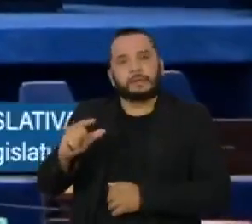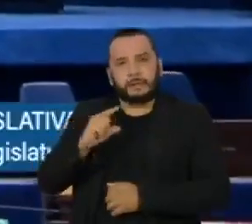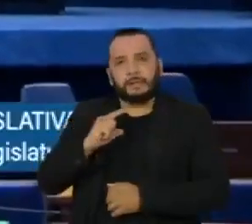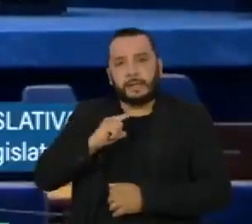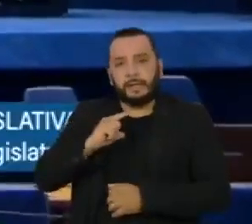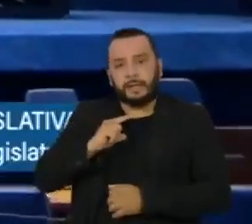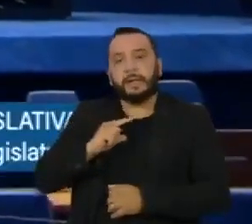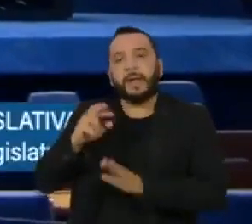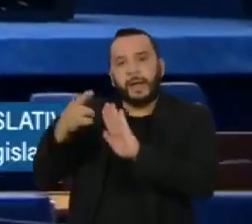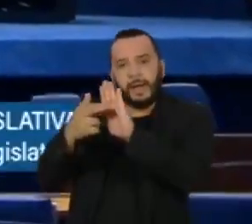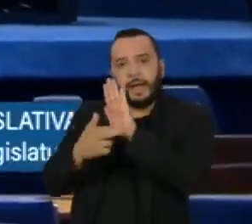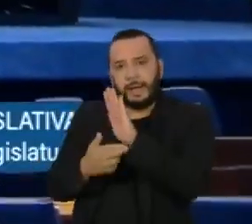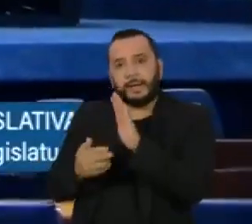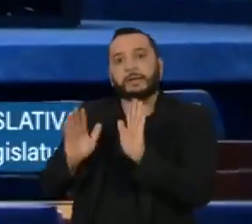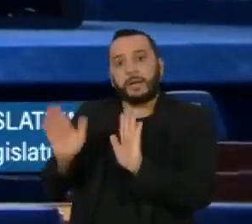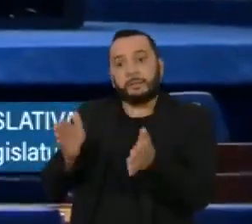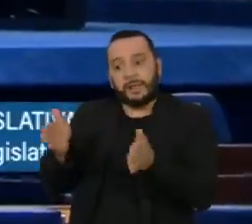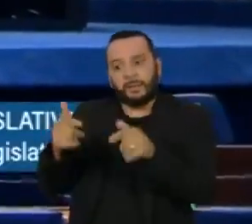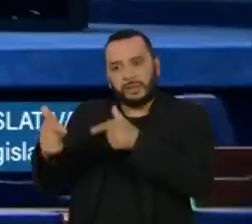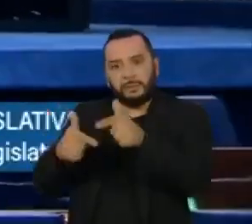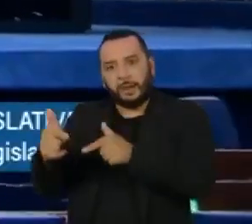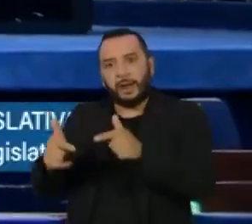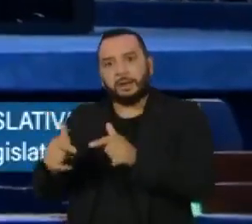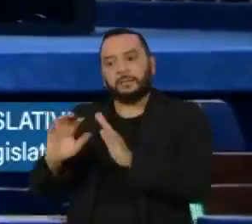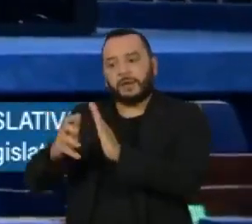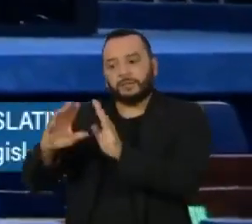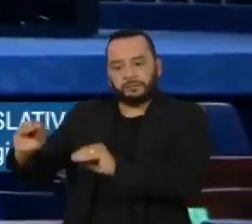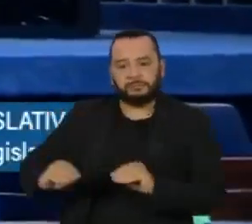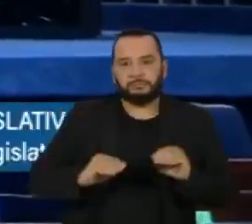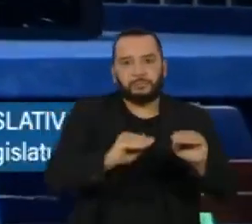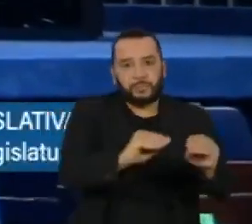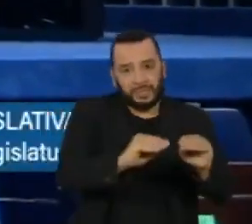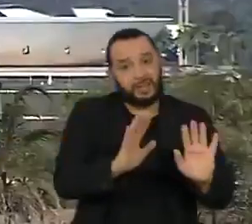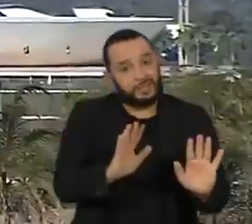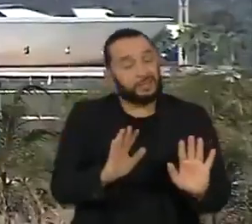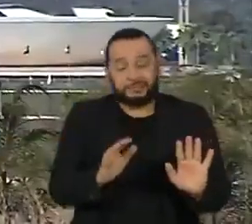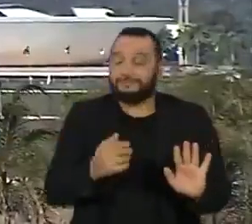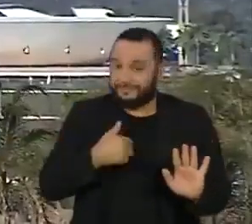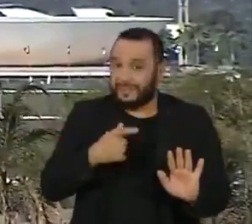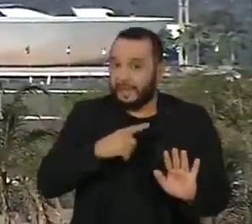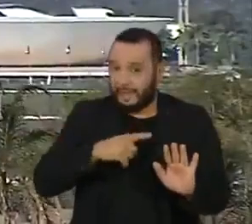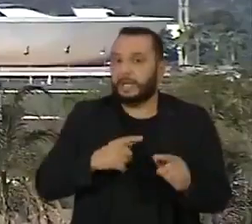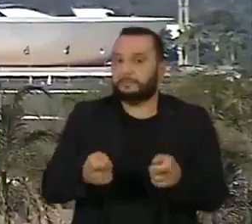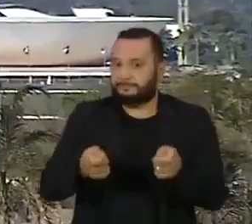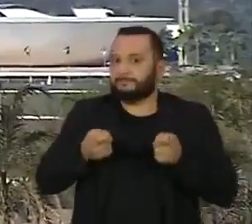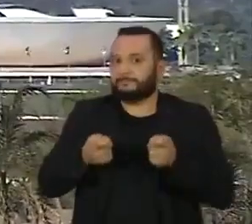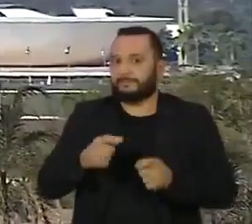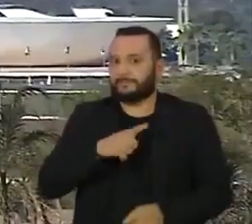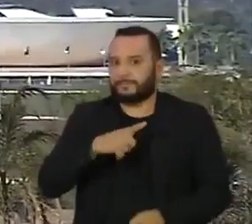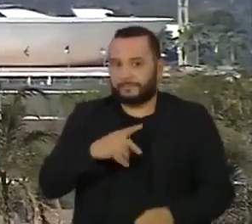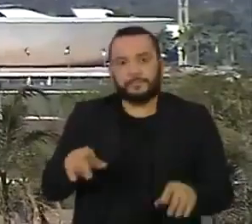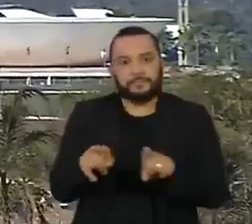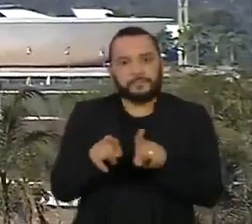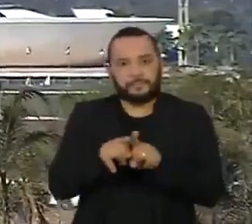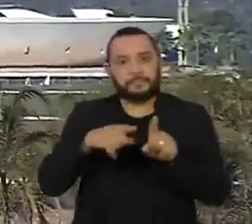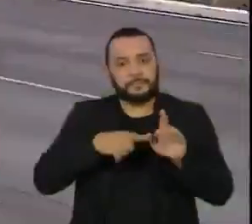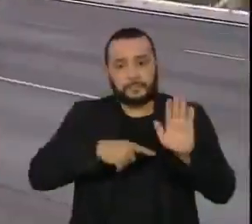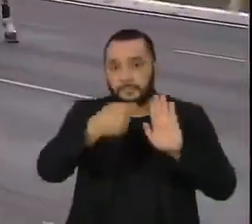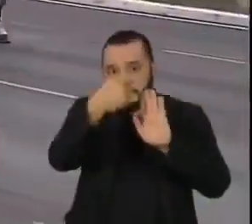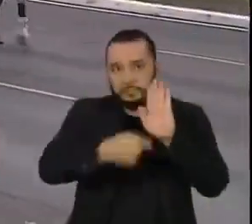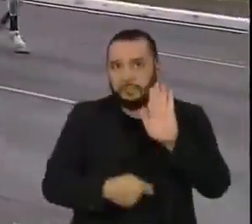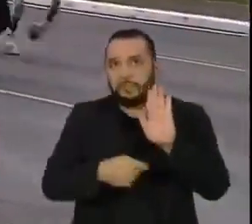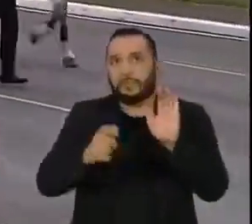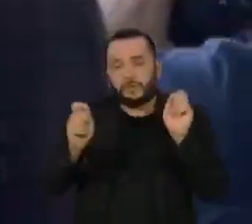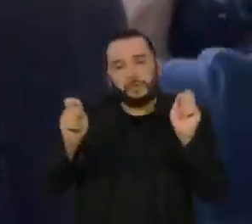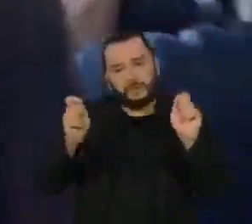troque de partido durante o mandato flexibilizando a troca de cadeiras o texto muda ainda a data de